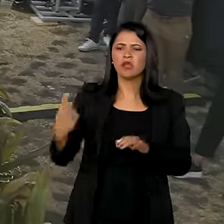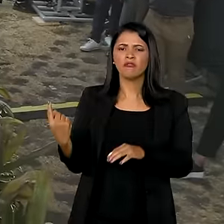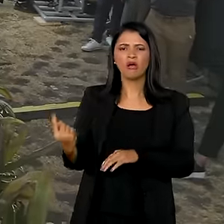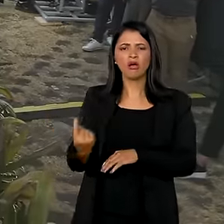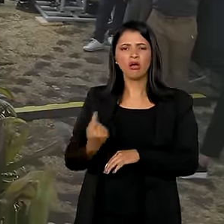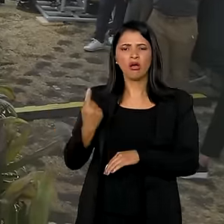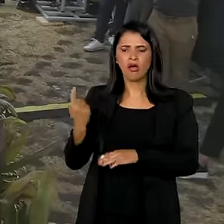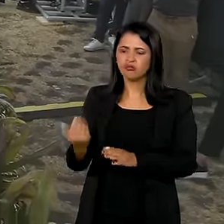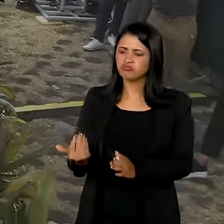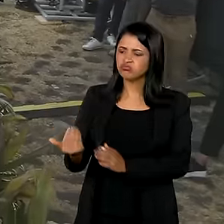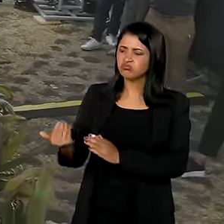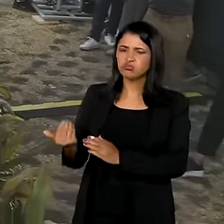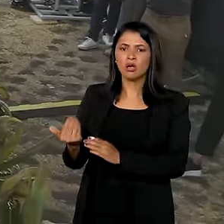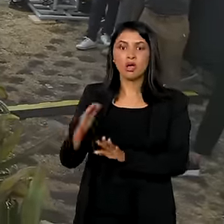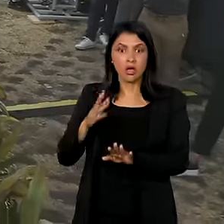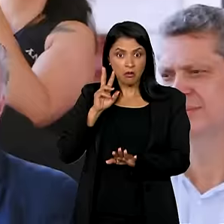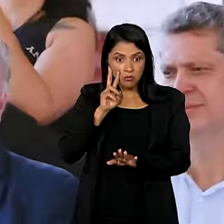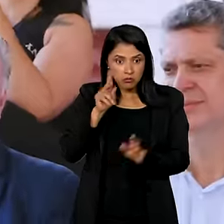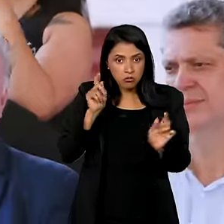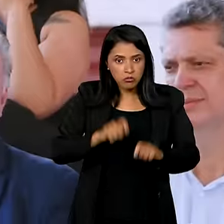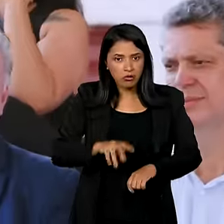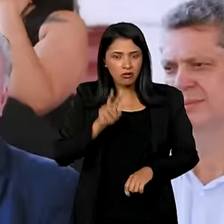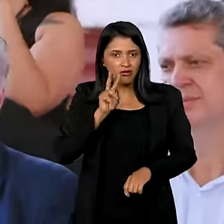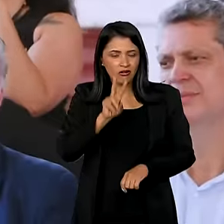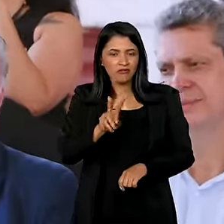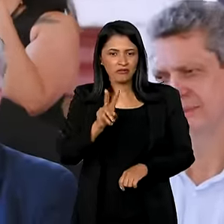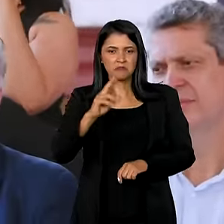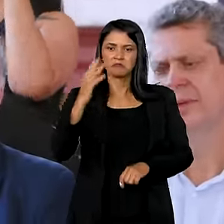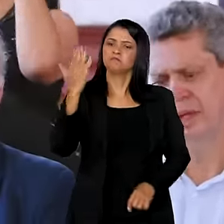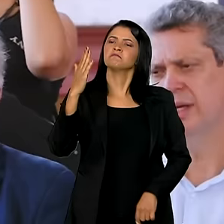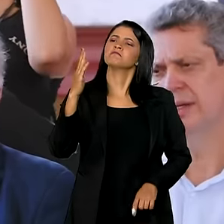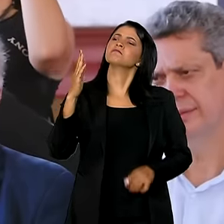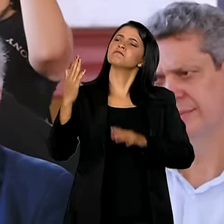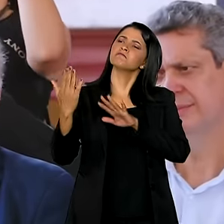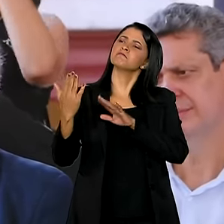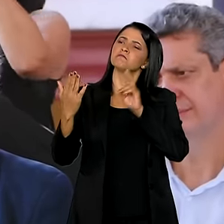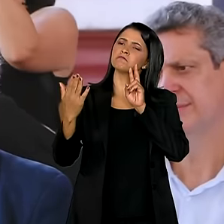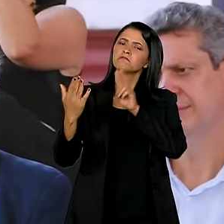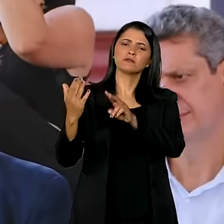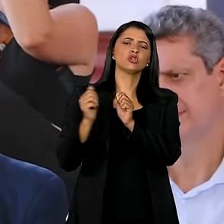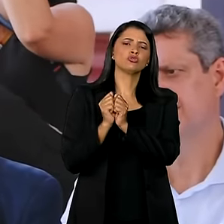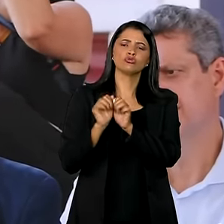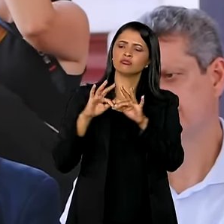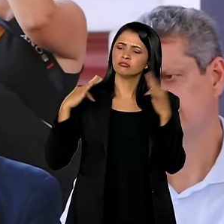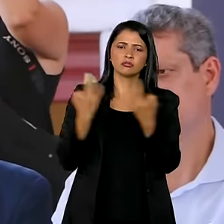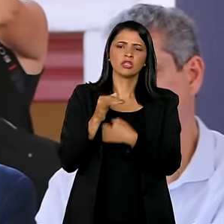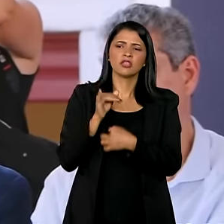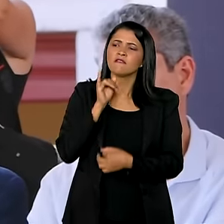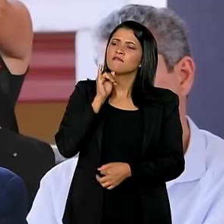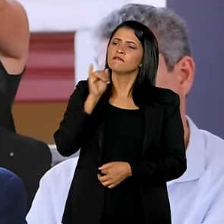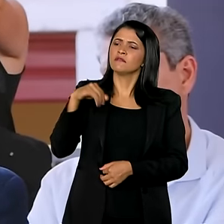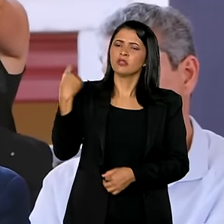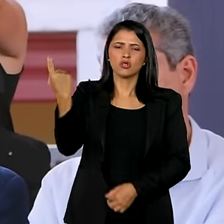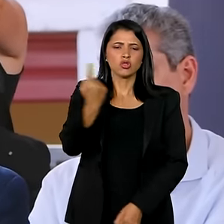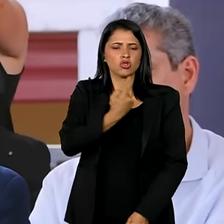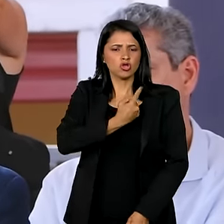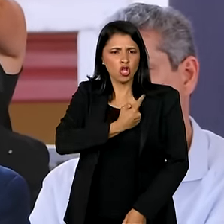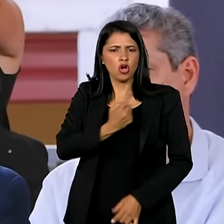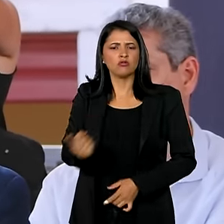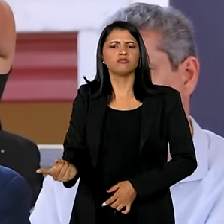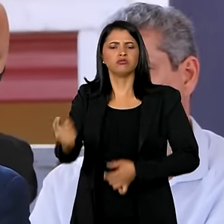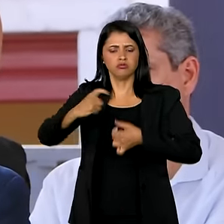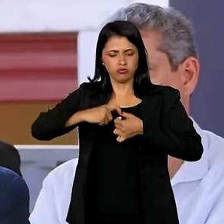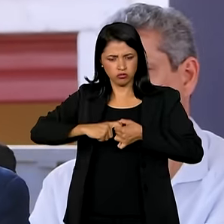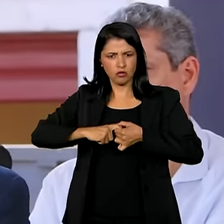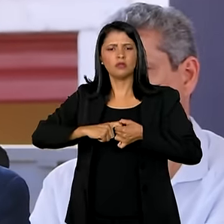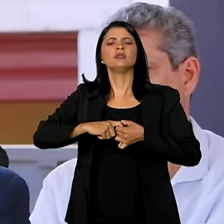Agora, vocês podem olhar na frente do espelho, com toda a família, e dizer: nós... nós